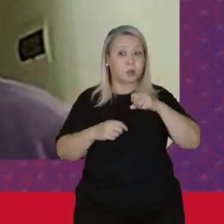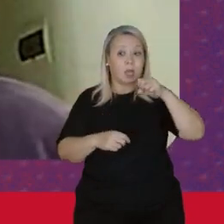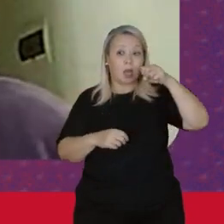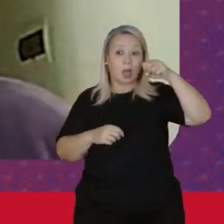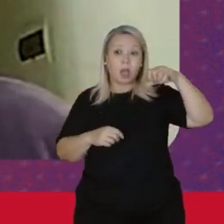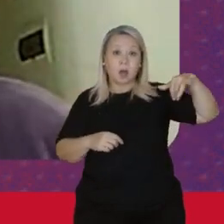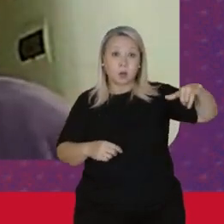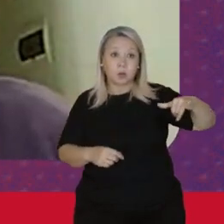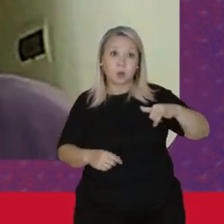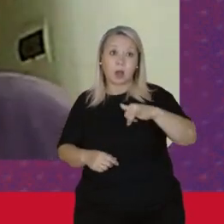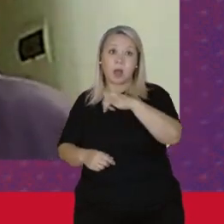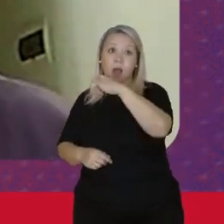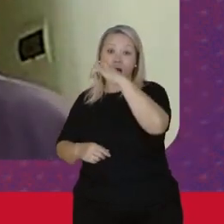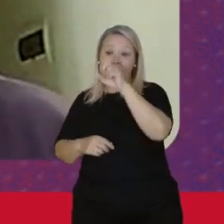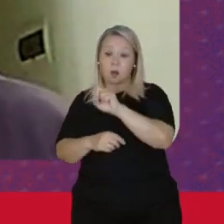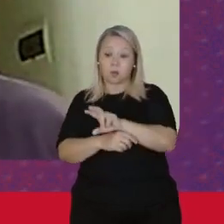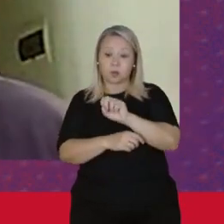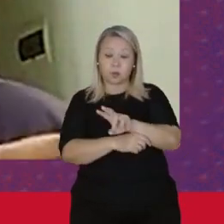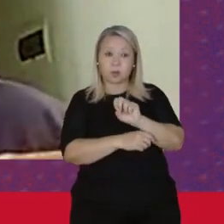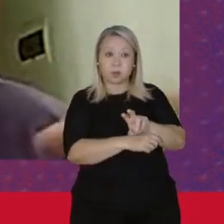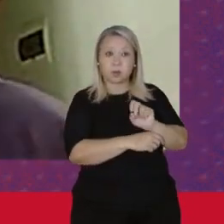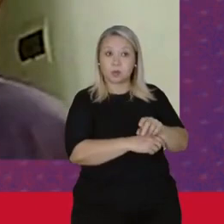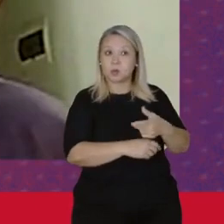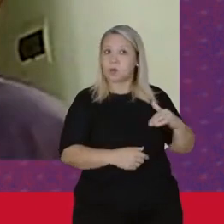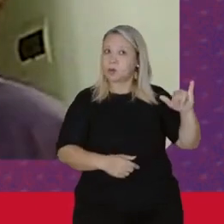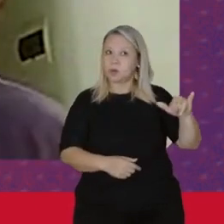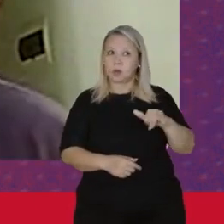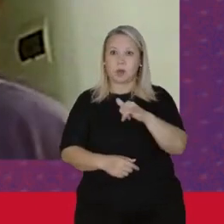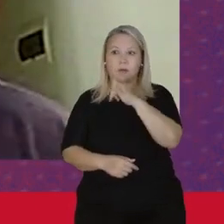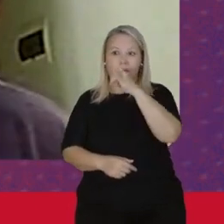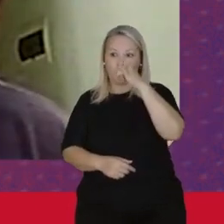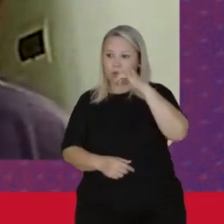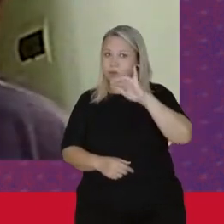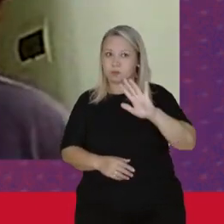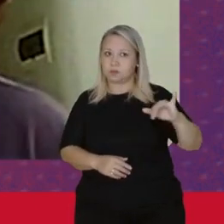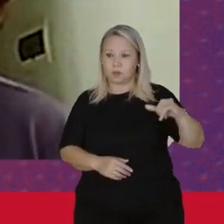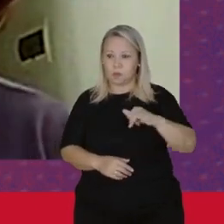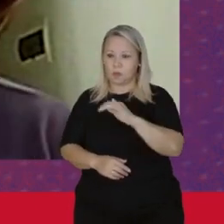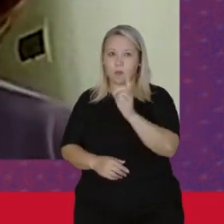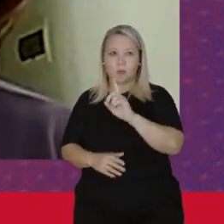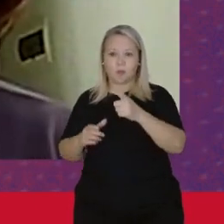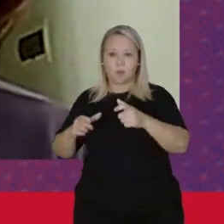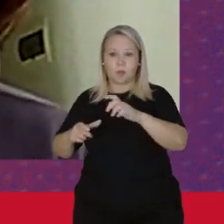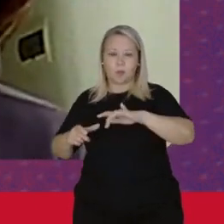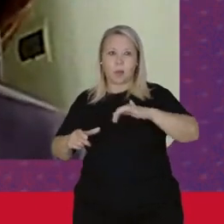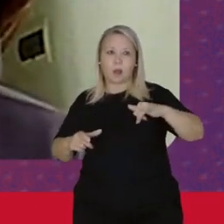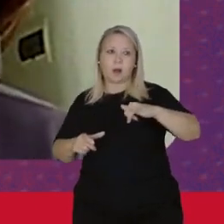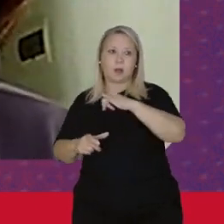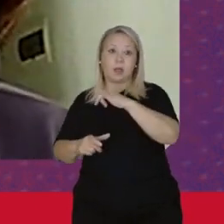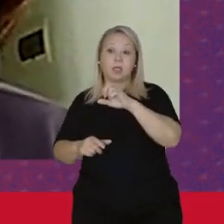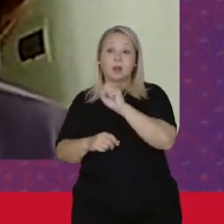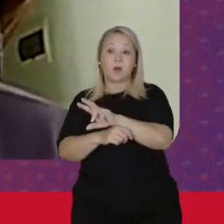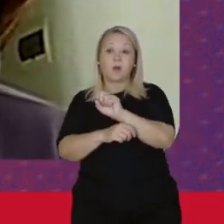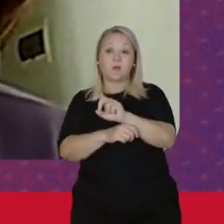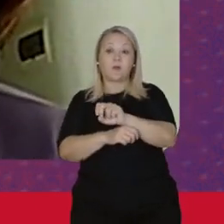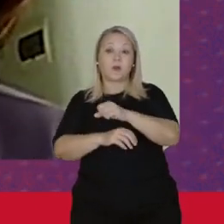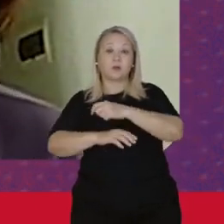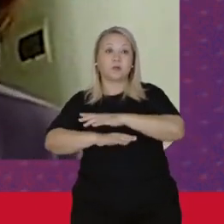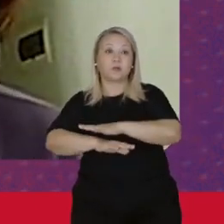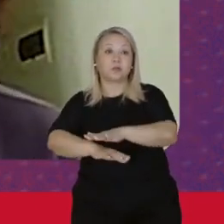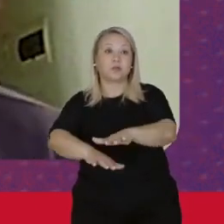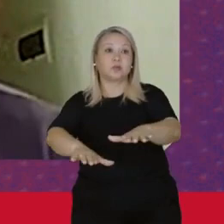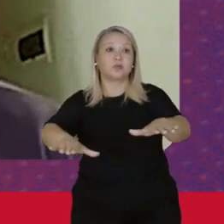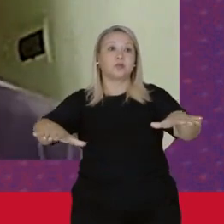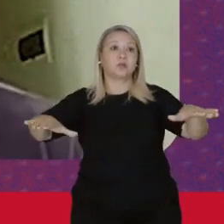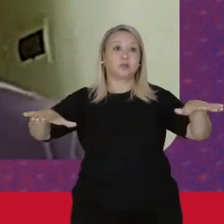aérea, ela não fica somente aonde o avião passa, mas esse veneno, ele se dispersa para vários